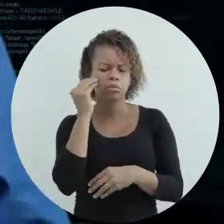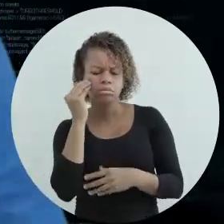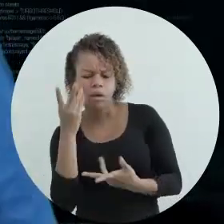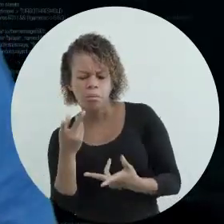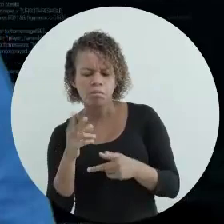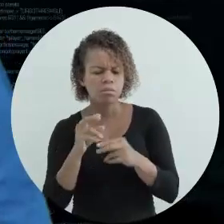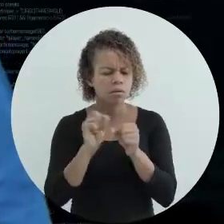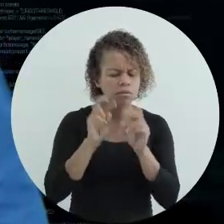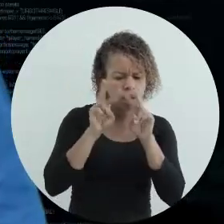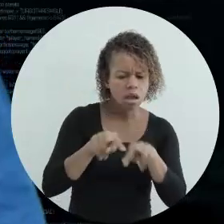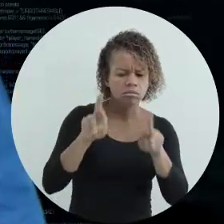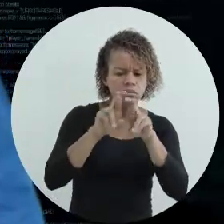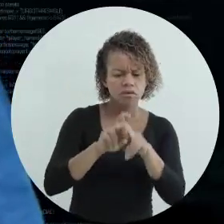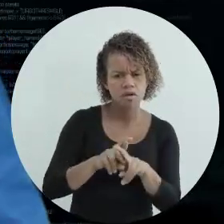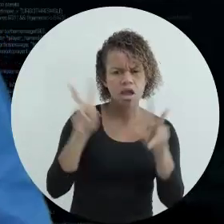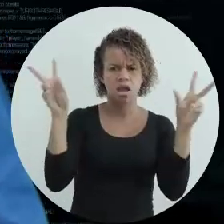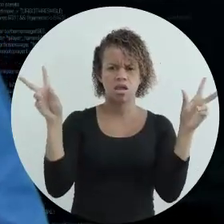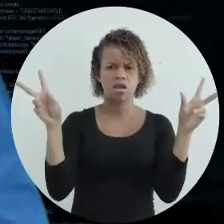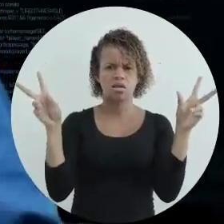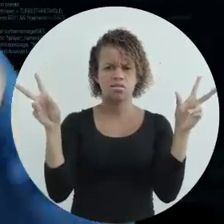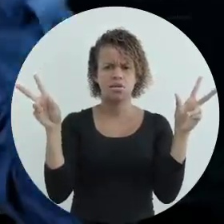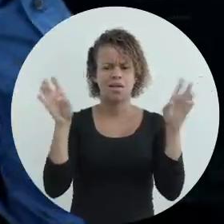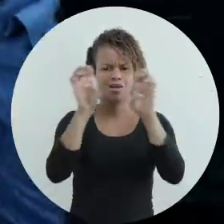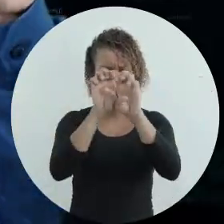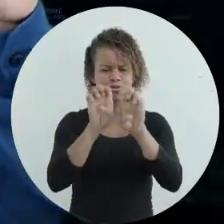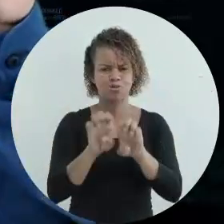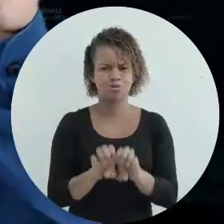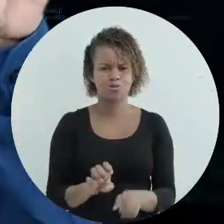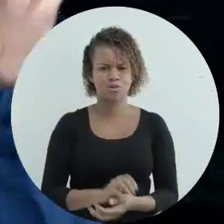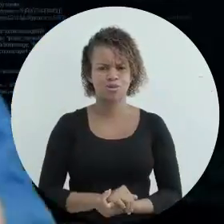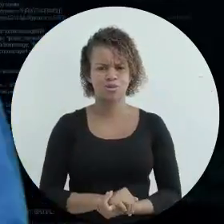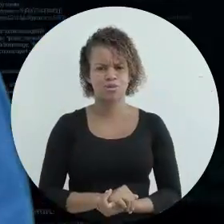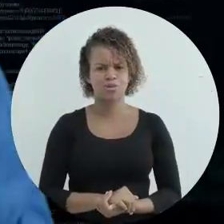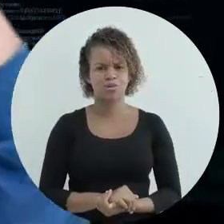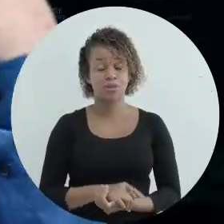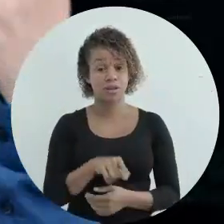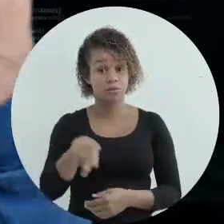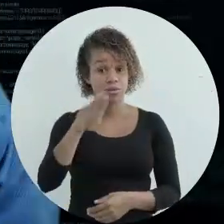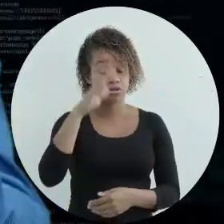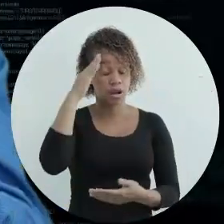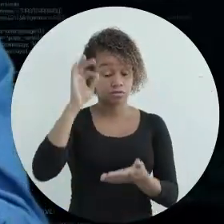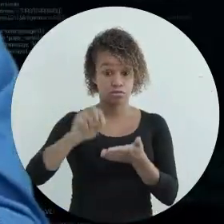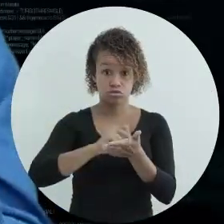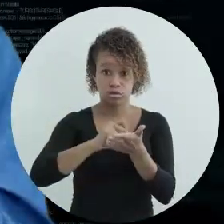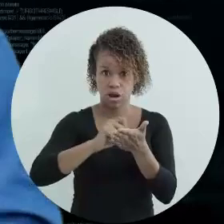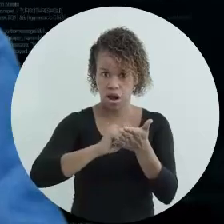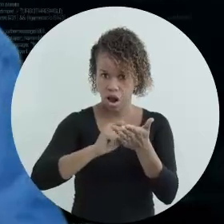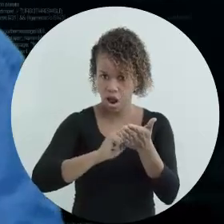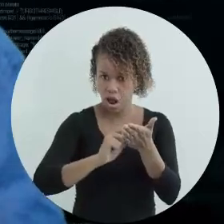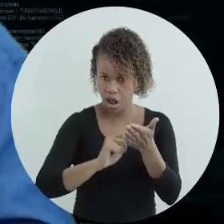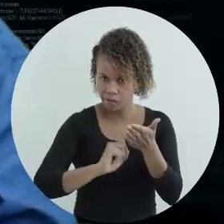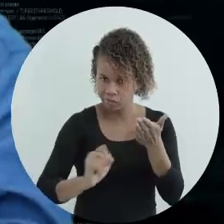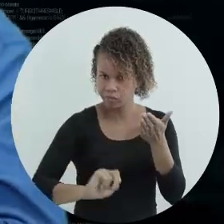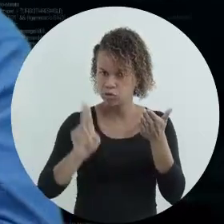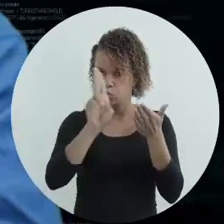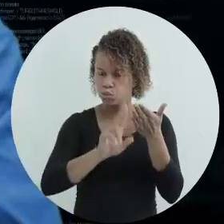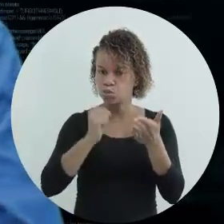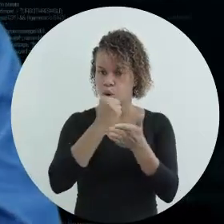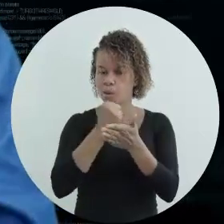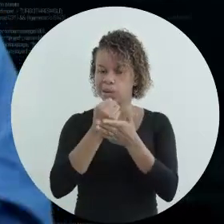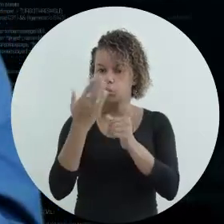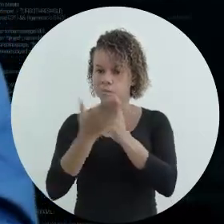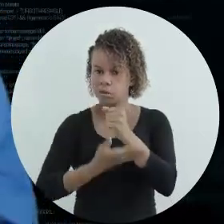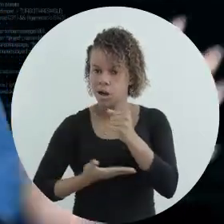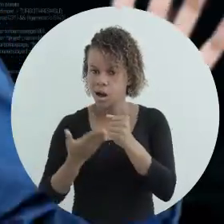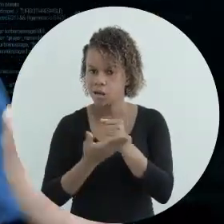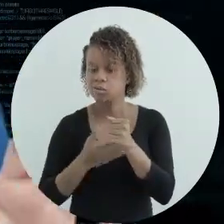comandos, ver as diferenças nas estruturas. Então entenda, você escreve no bloco de notas, usa o documento base e aí então você joga